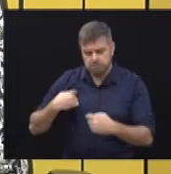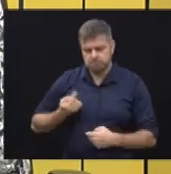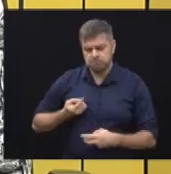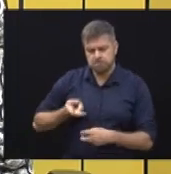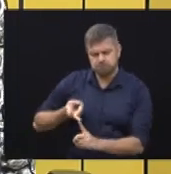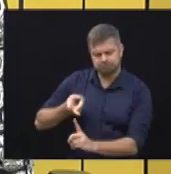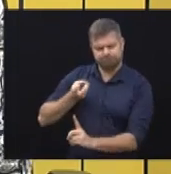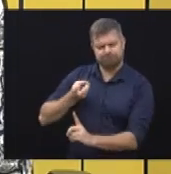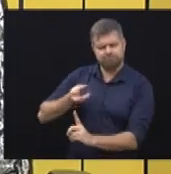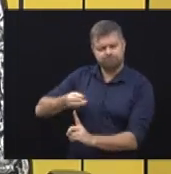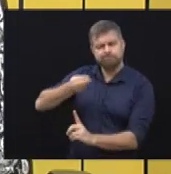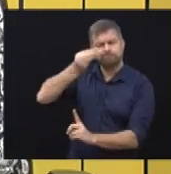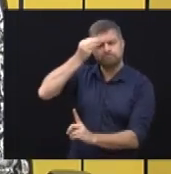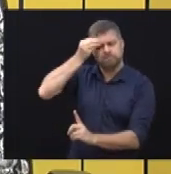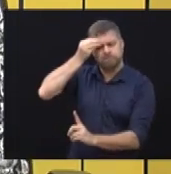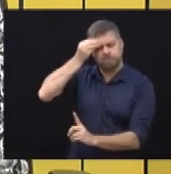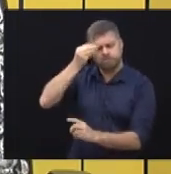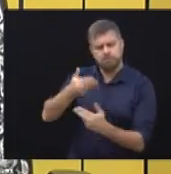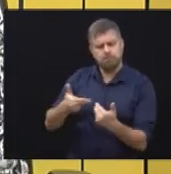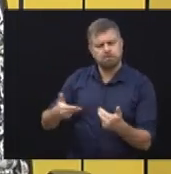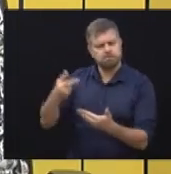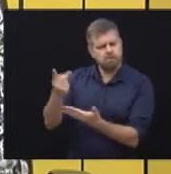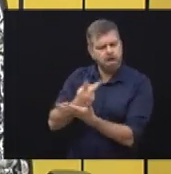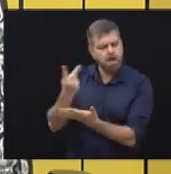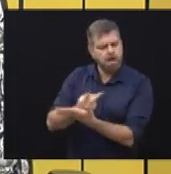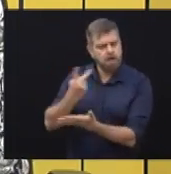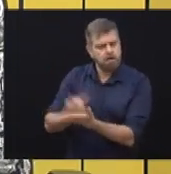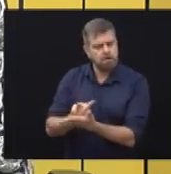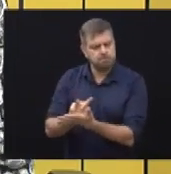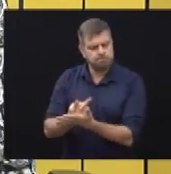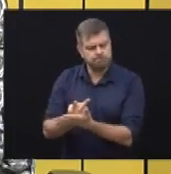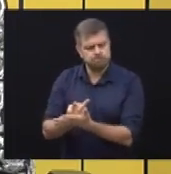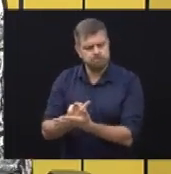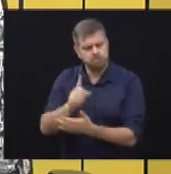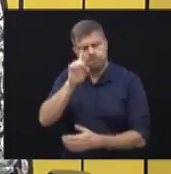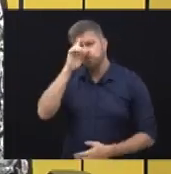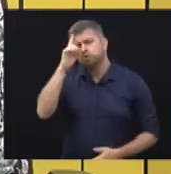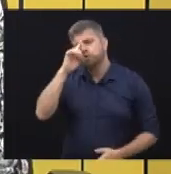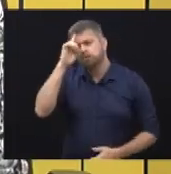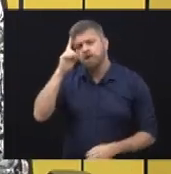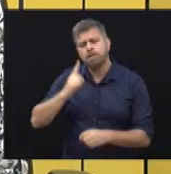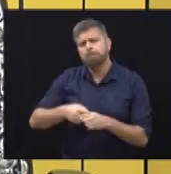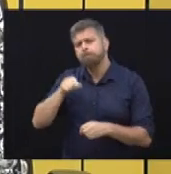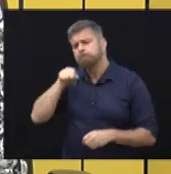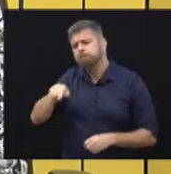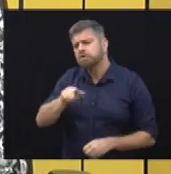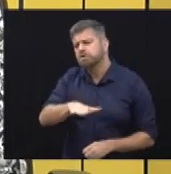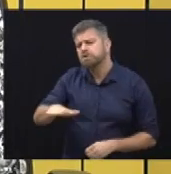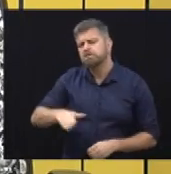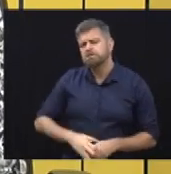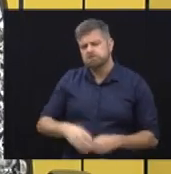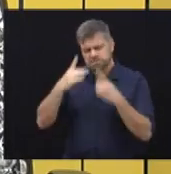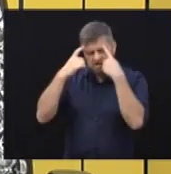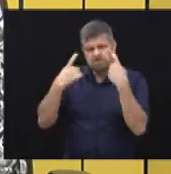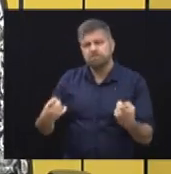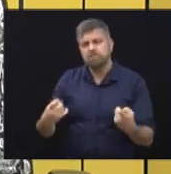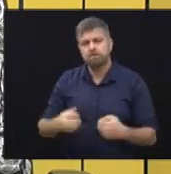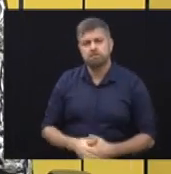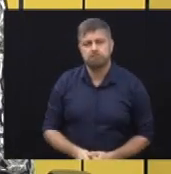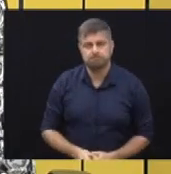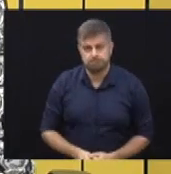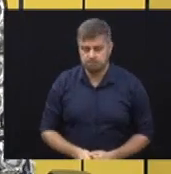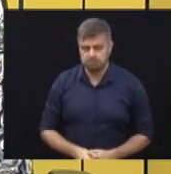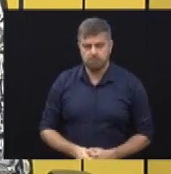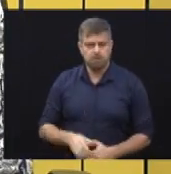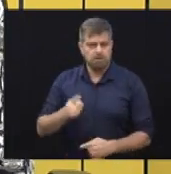violentos, entendemos que alguma coisa está errada. E nos perguntamos, qual a raiz desse comportamento? O